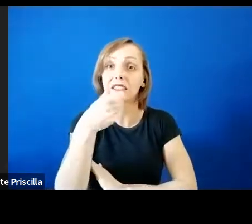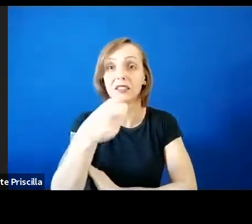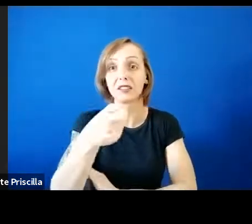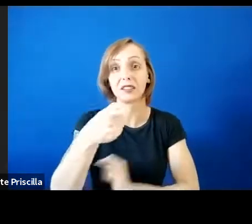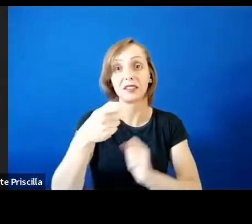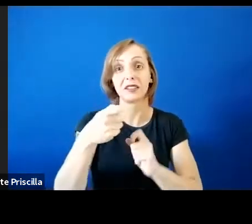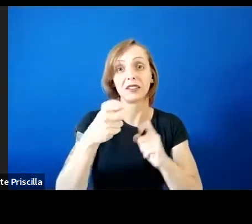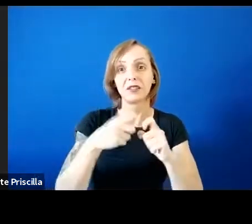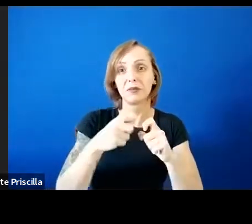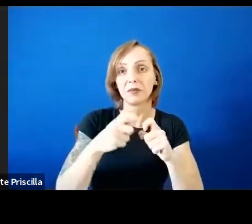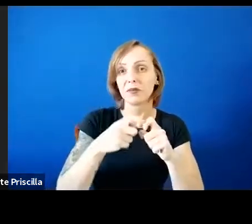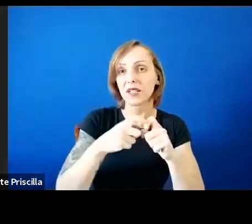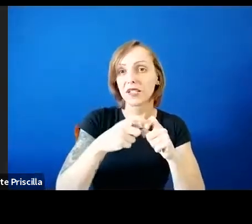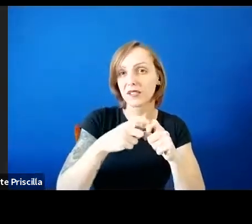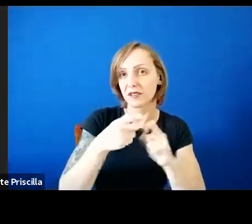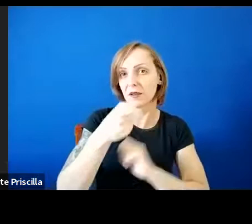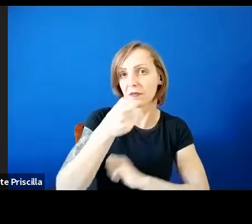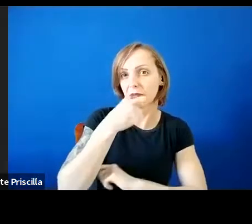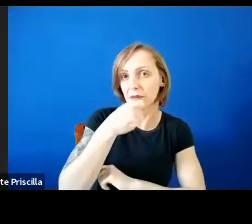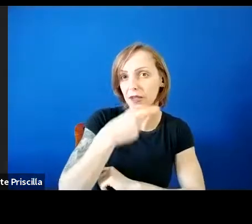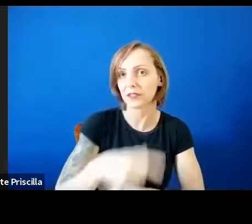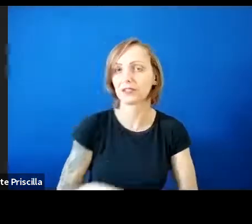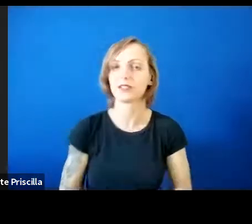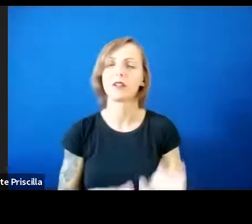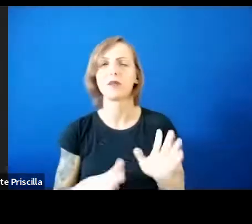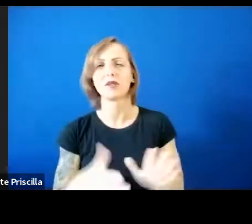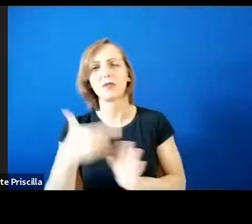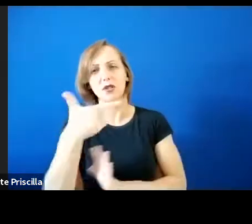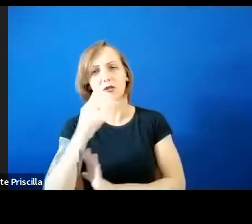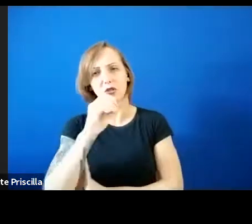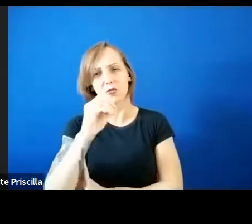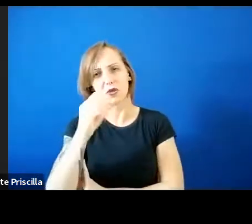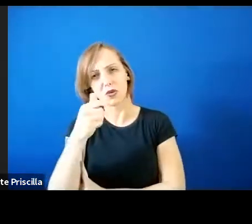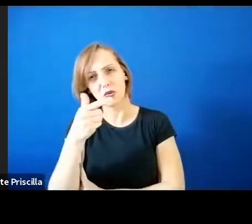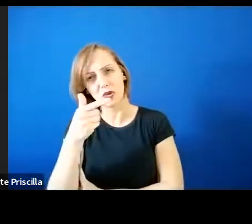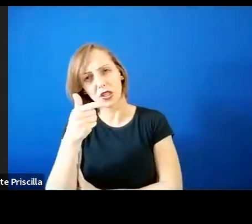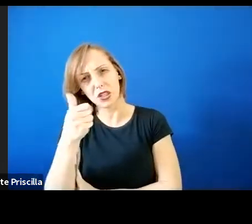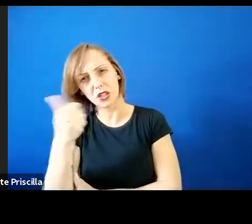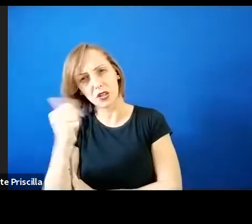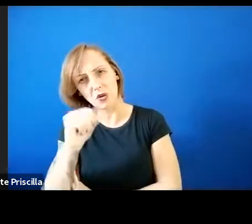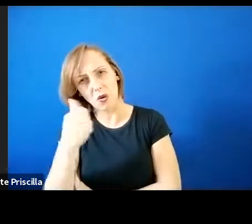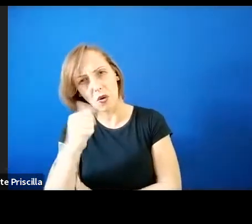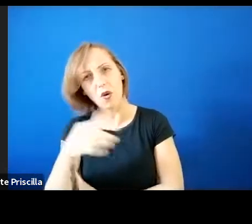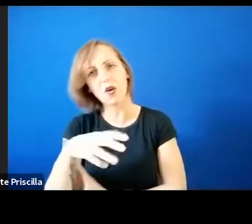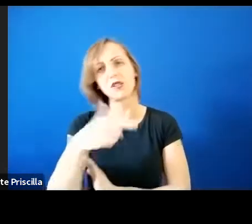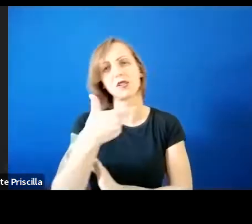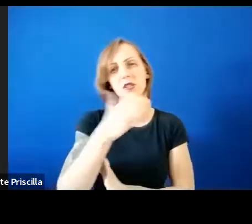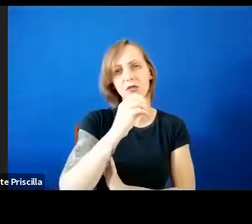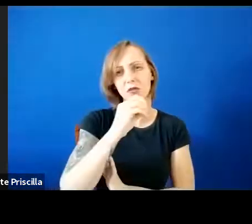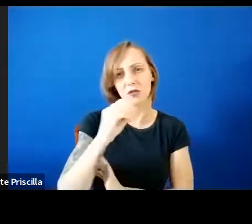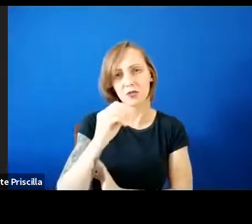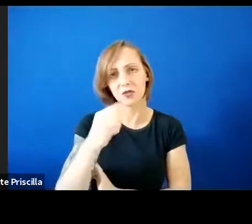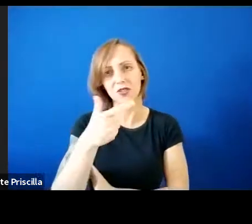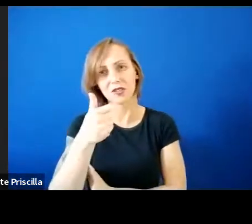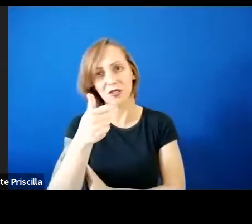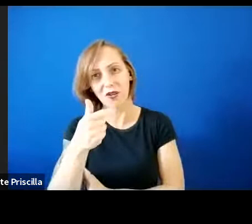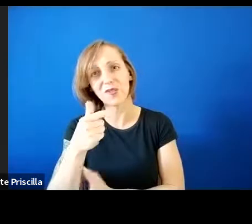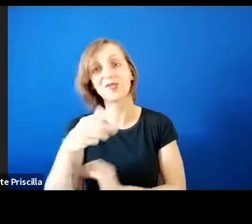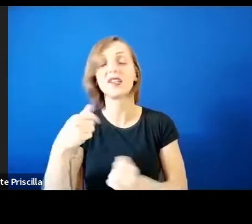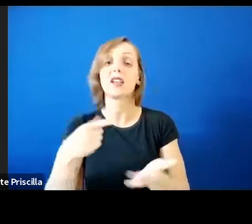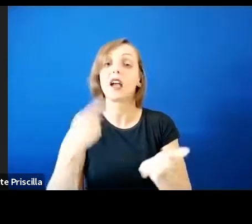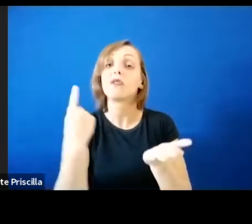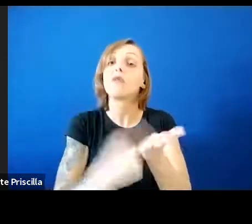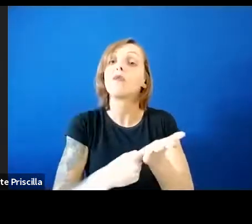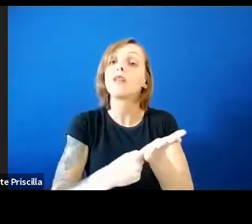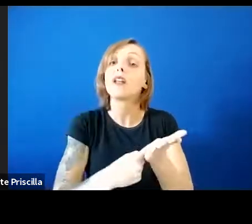idos de 2011, 2012, começaram a promover pequenas reuniões uma vez por semana para tratar do uso e